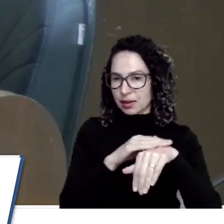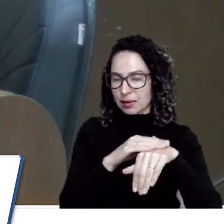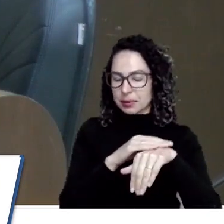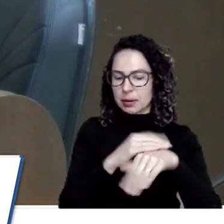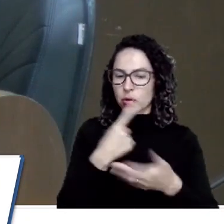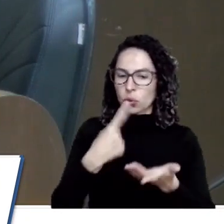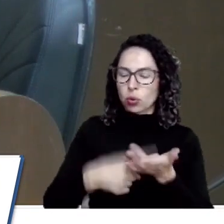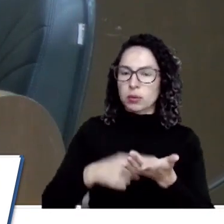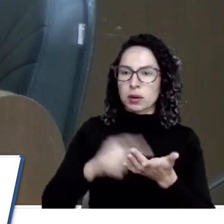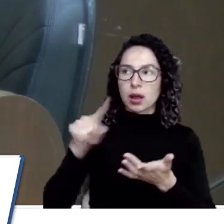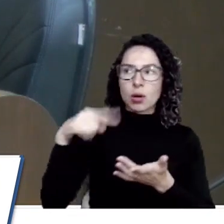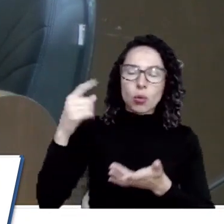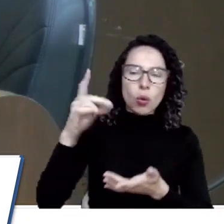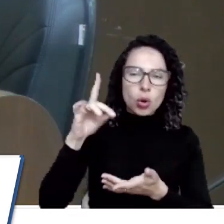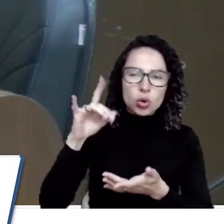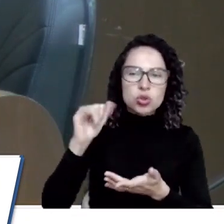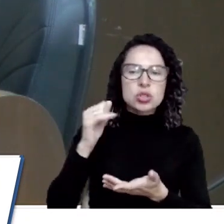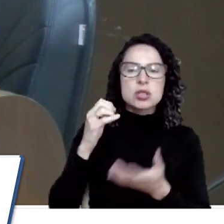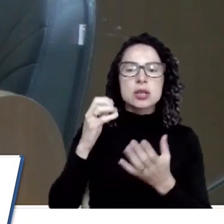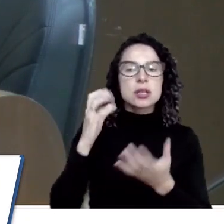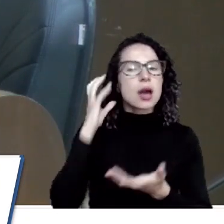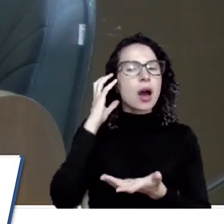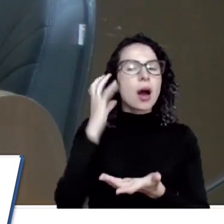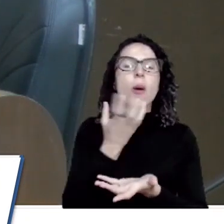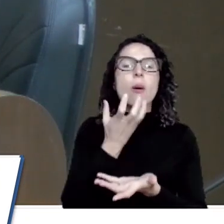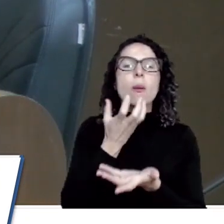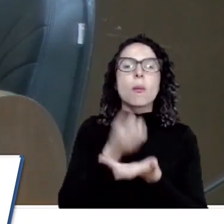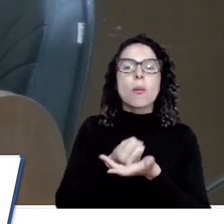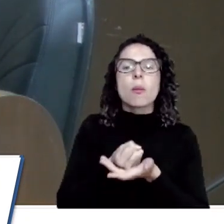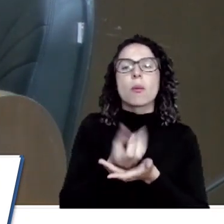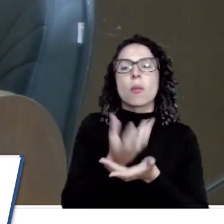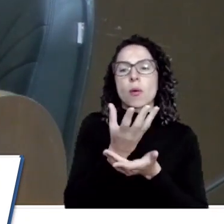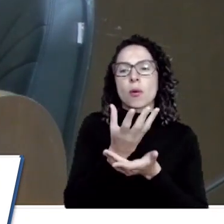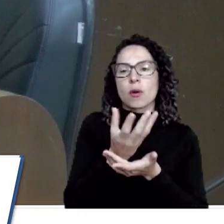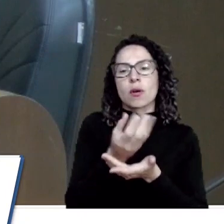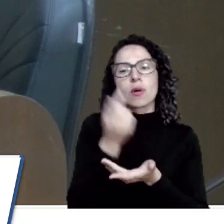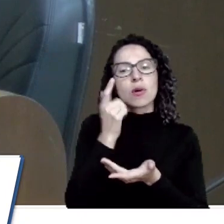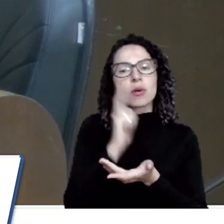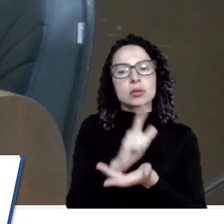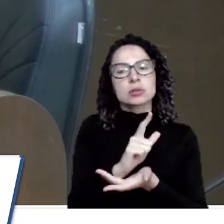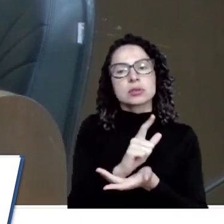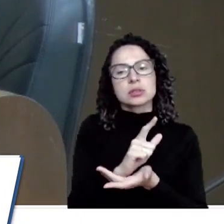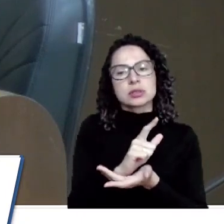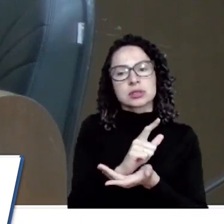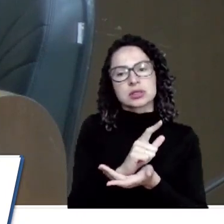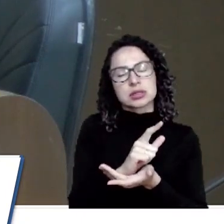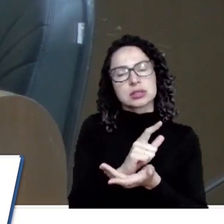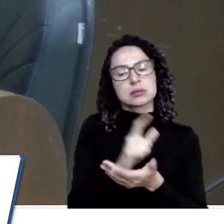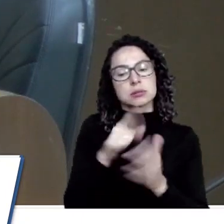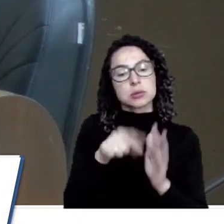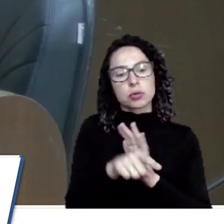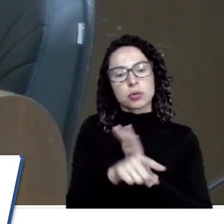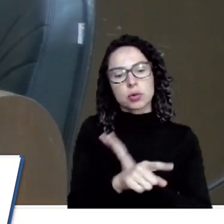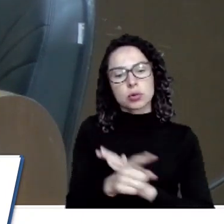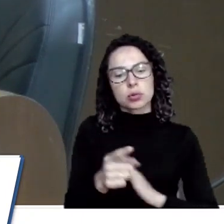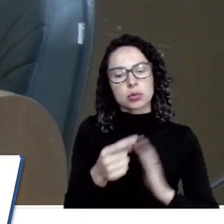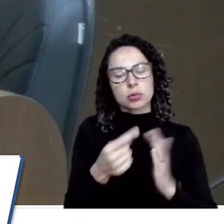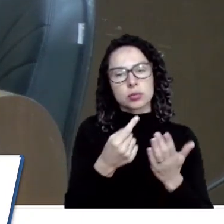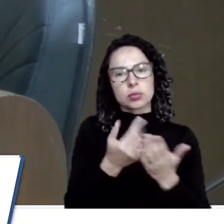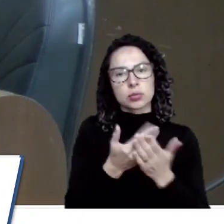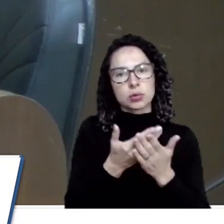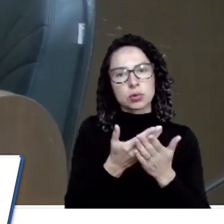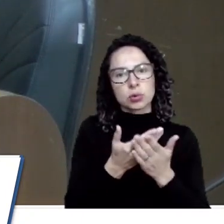outro momento, no podcast, para a gente poder aprofundar mais nesse estudo do senhor, que eu tenho certeza que